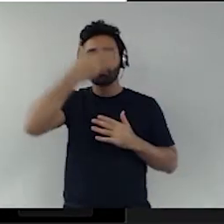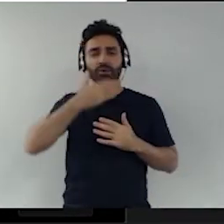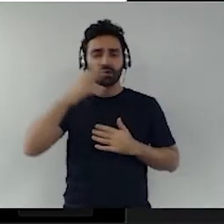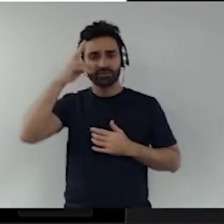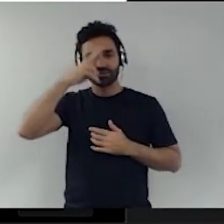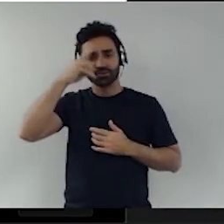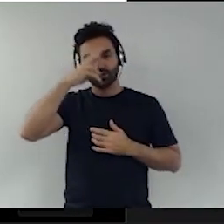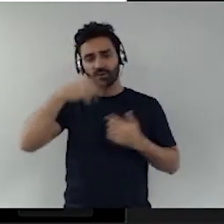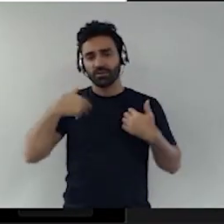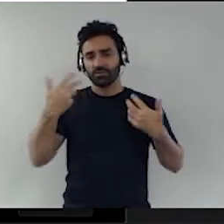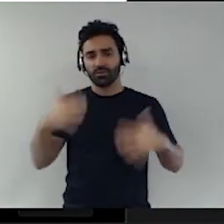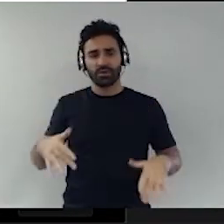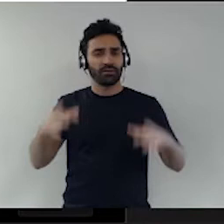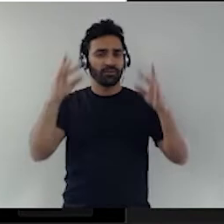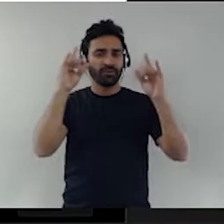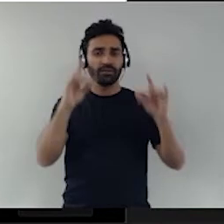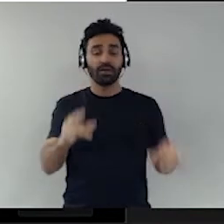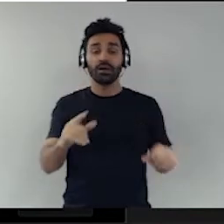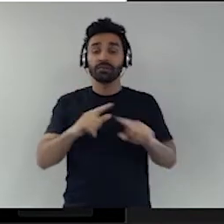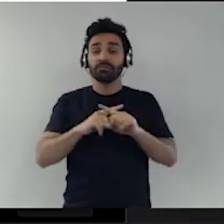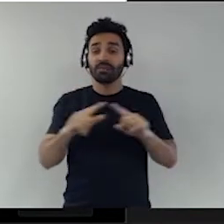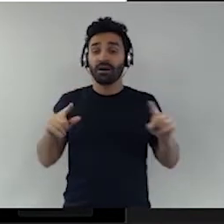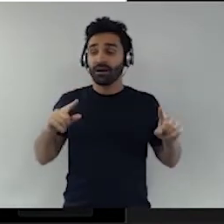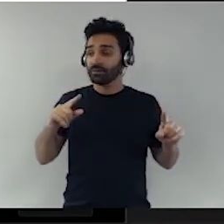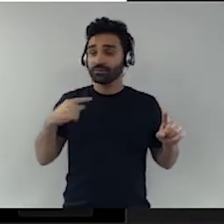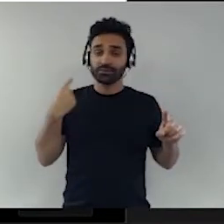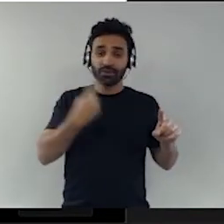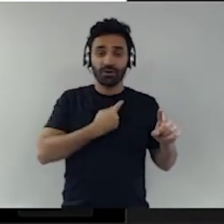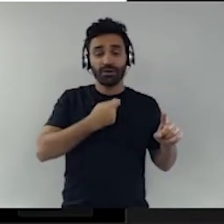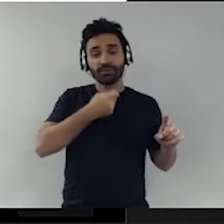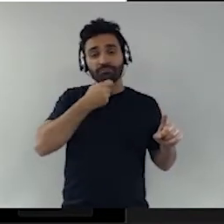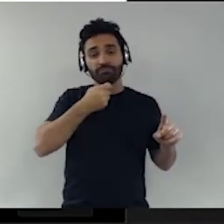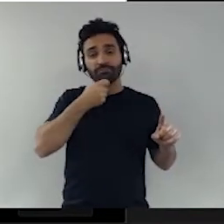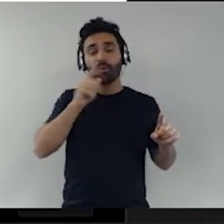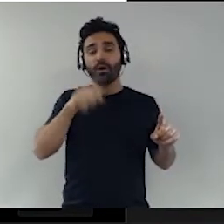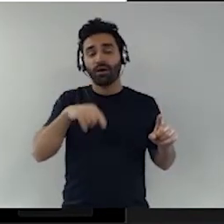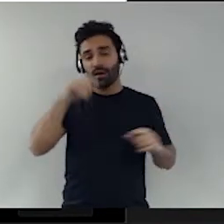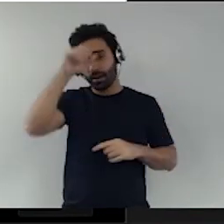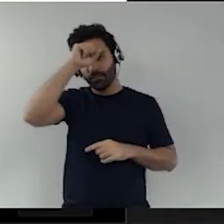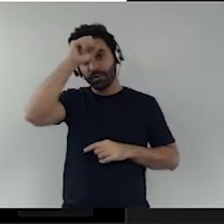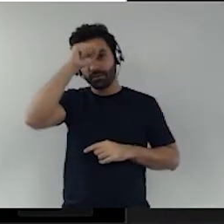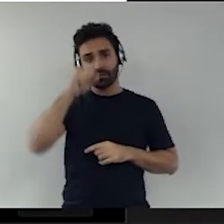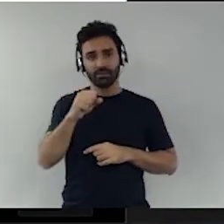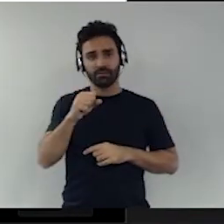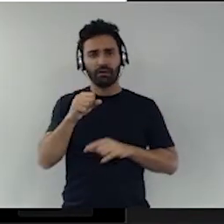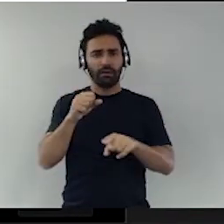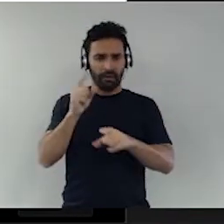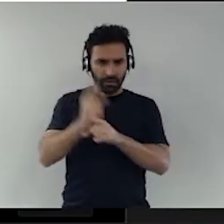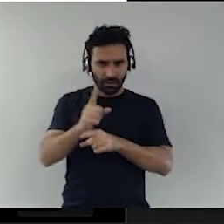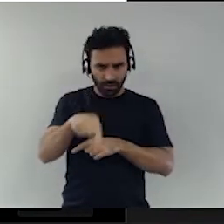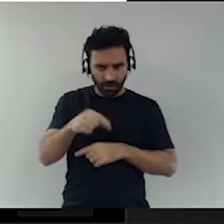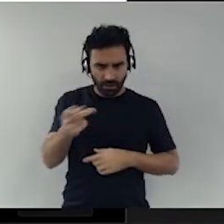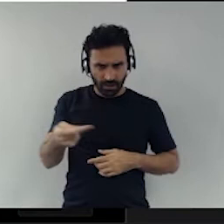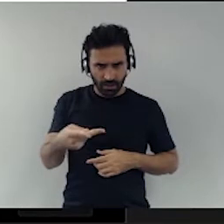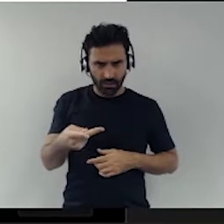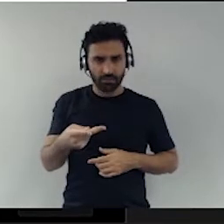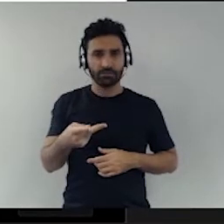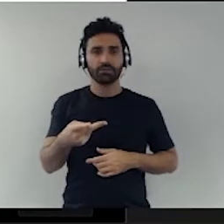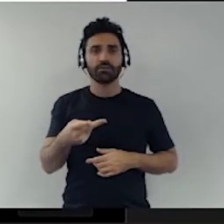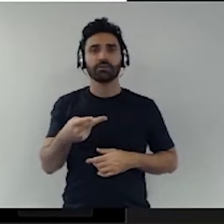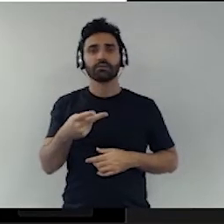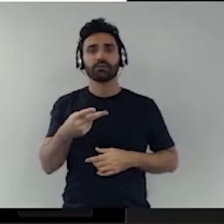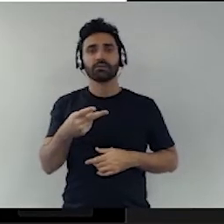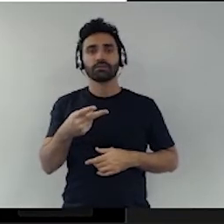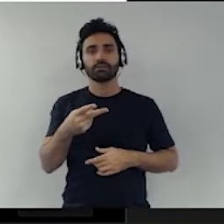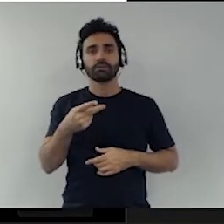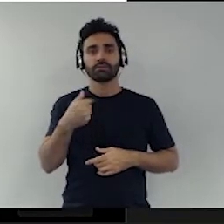entrar em detalhes nisso. O problema é que a gente está aprendendo. E eu não considero isso um erro, eu considero um aprendizado. A gente está aprendendo e vendo